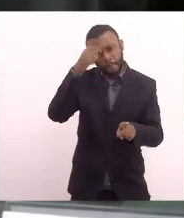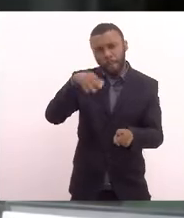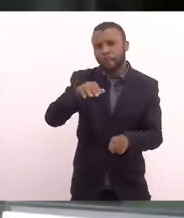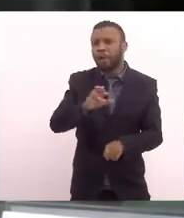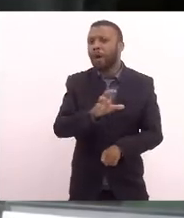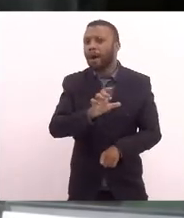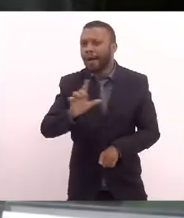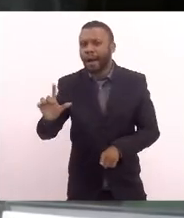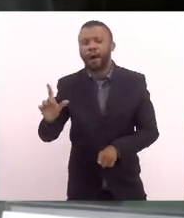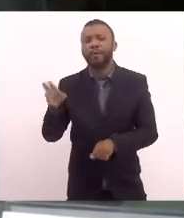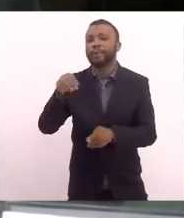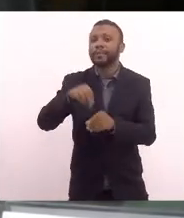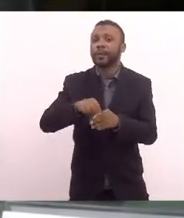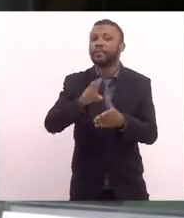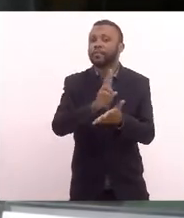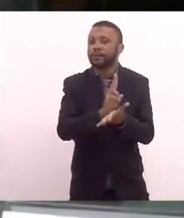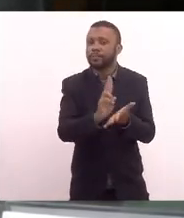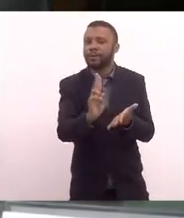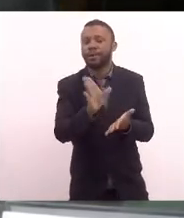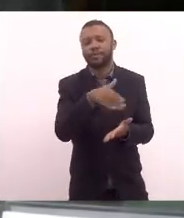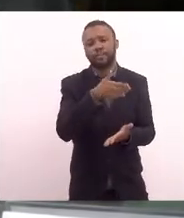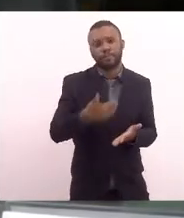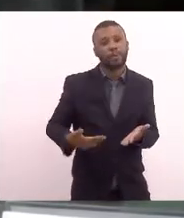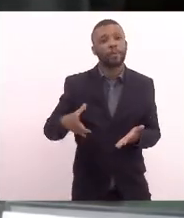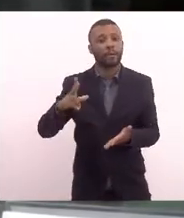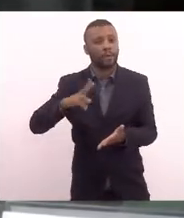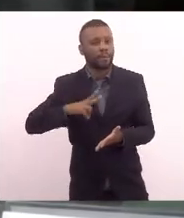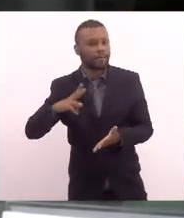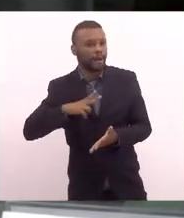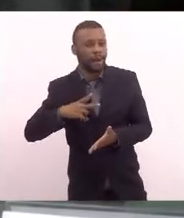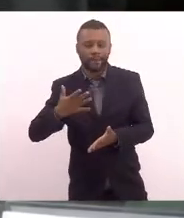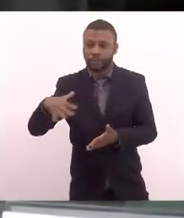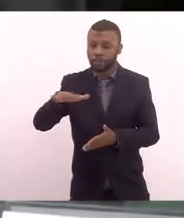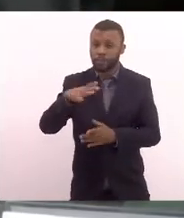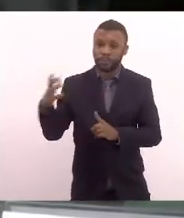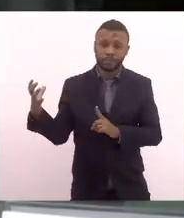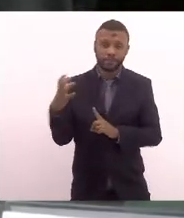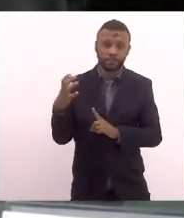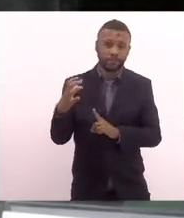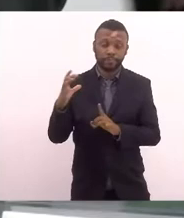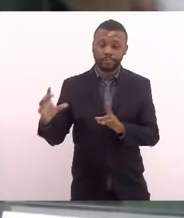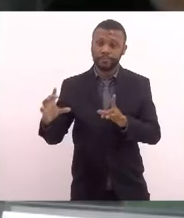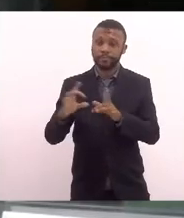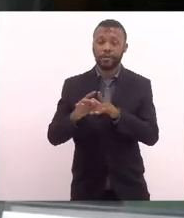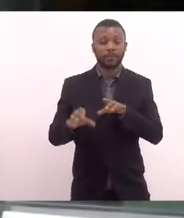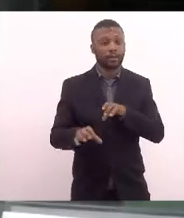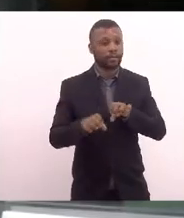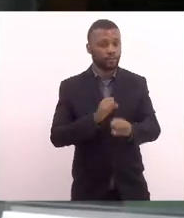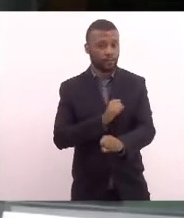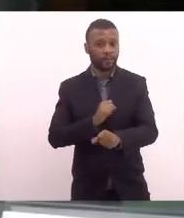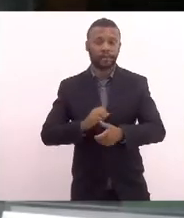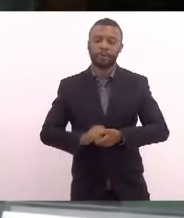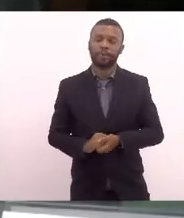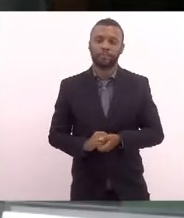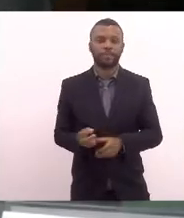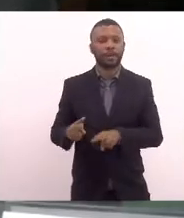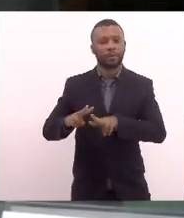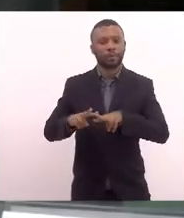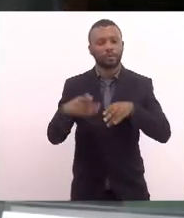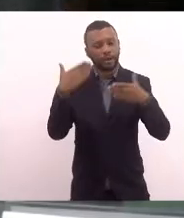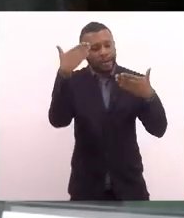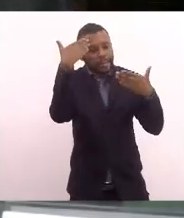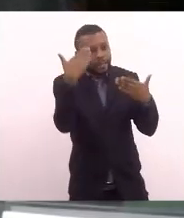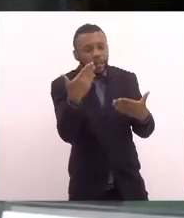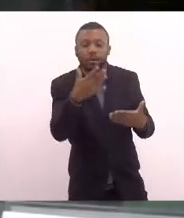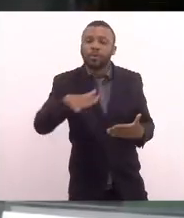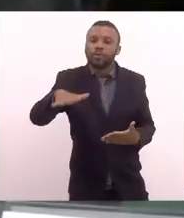e privadas, e que impactam, consequentemente, diretamente na nossa formação. Por esse motivo, eu agradeço o